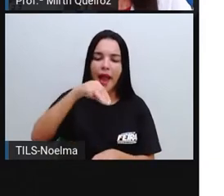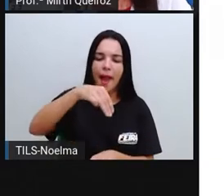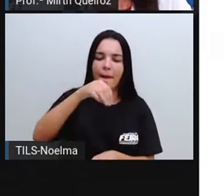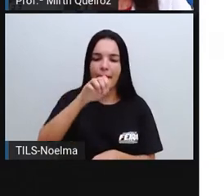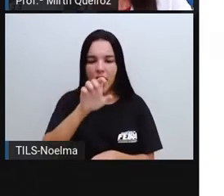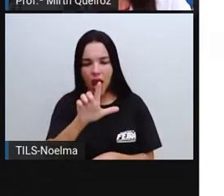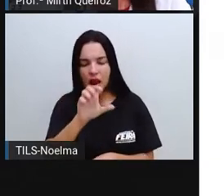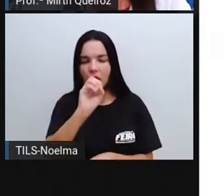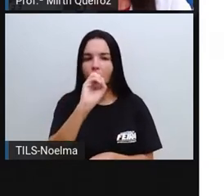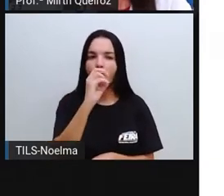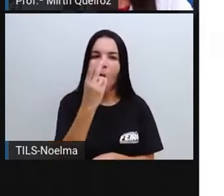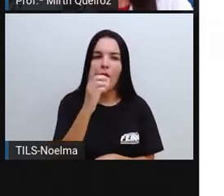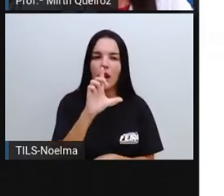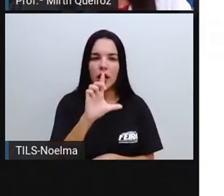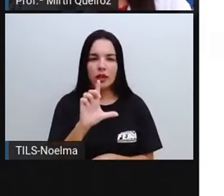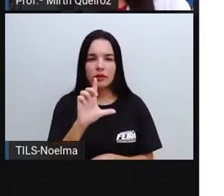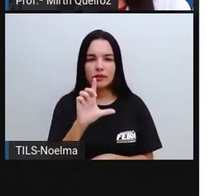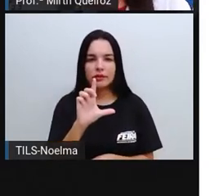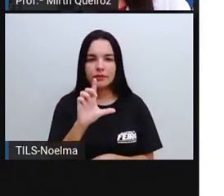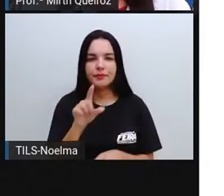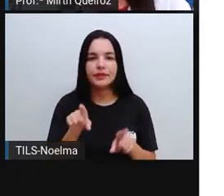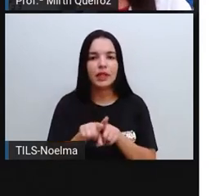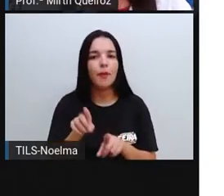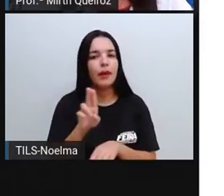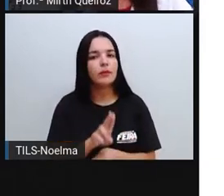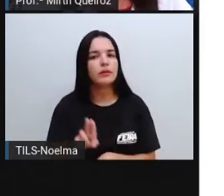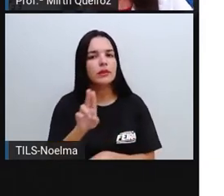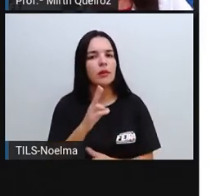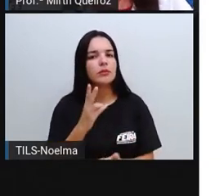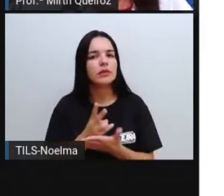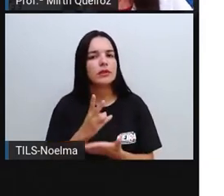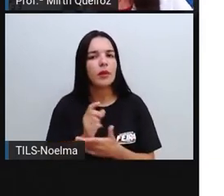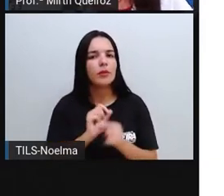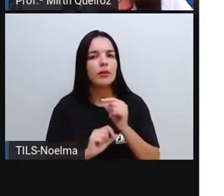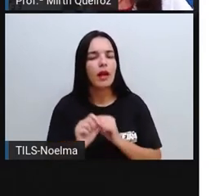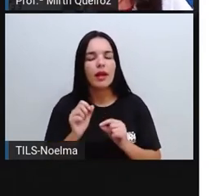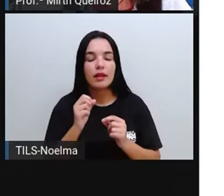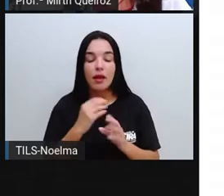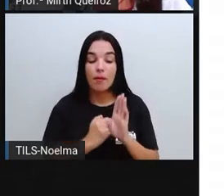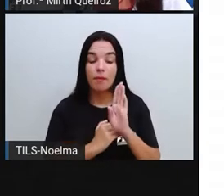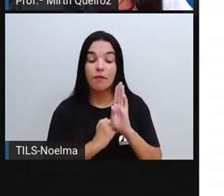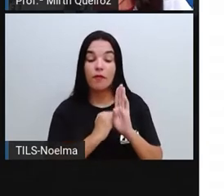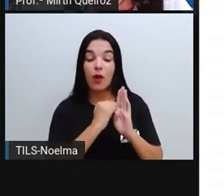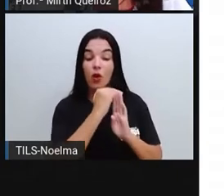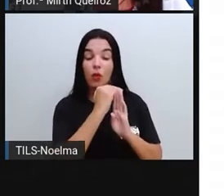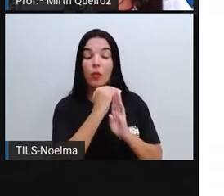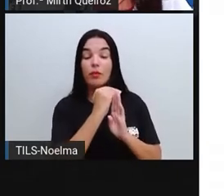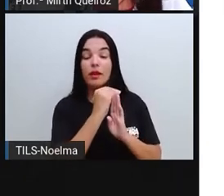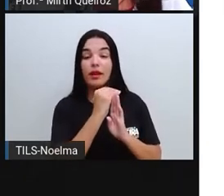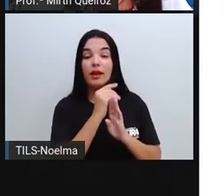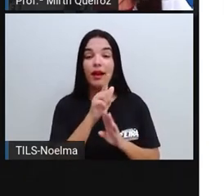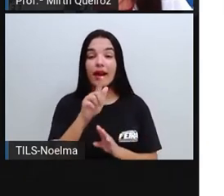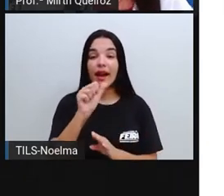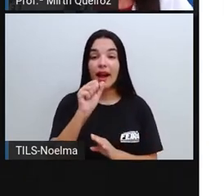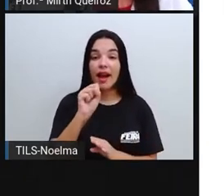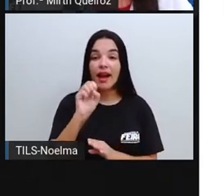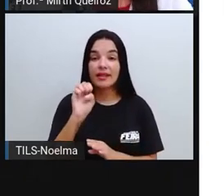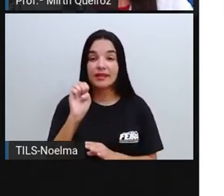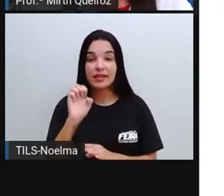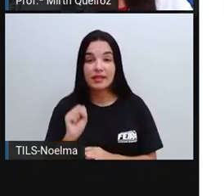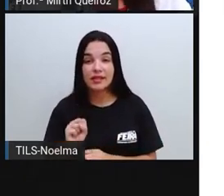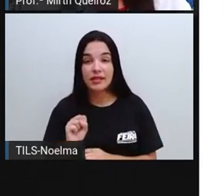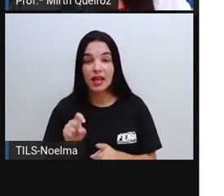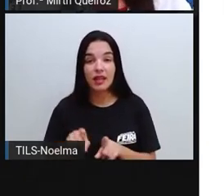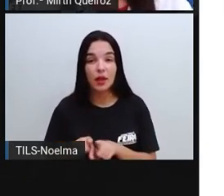que é o mililitro, né? Utilizamos o litro geralmente para poder medir o volume dos líquidos e gases que a gente compra